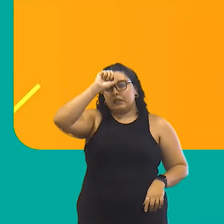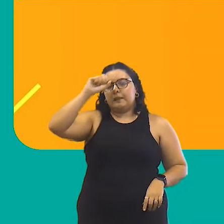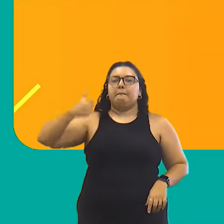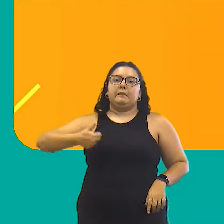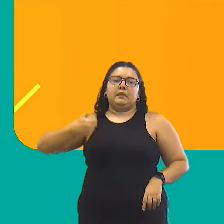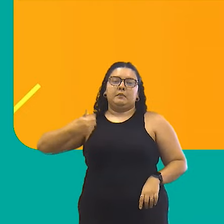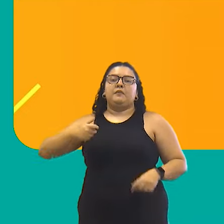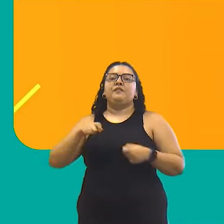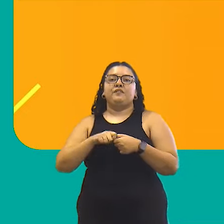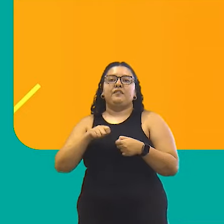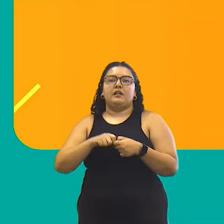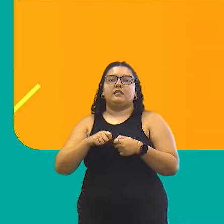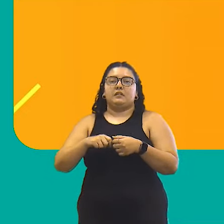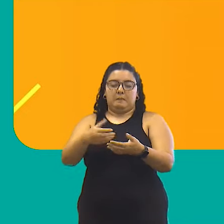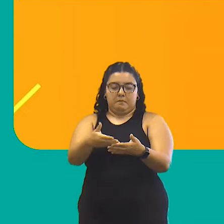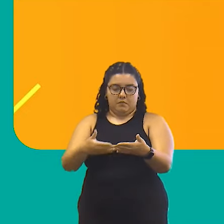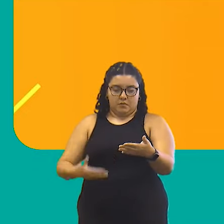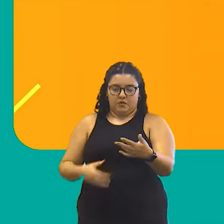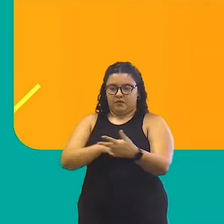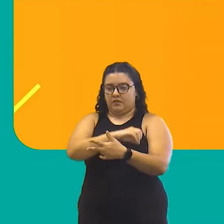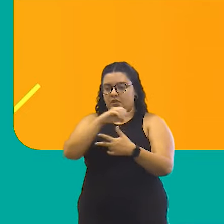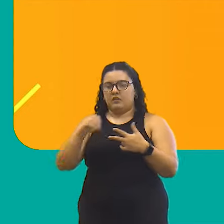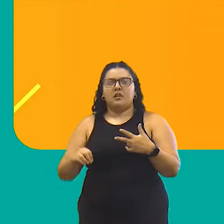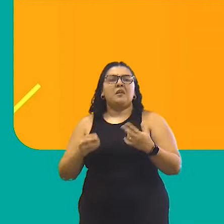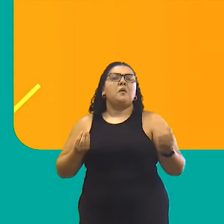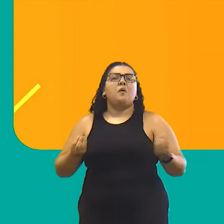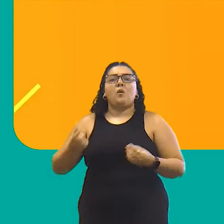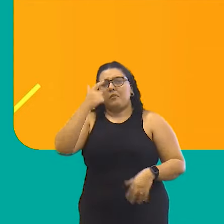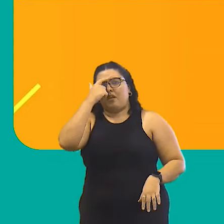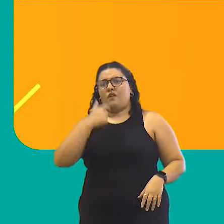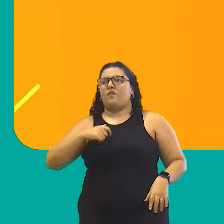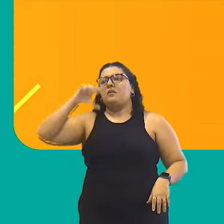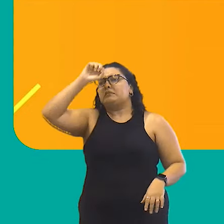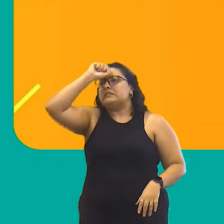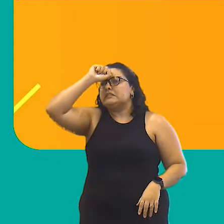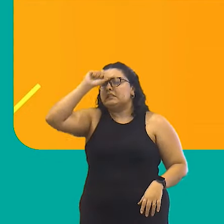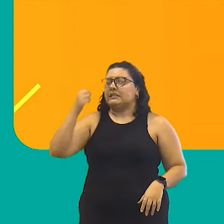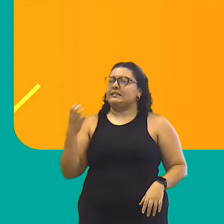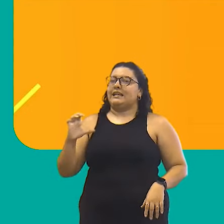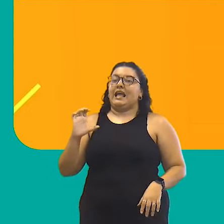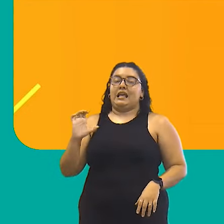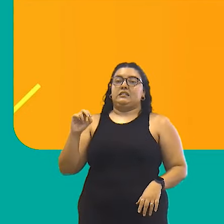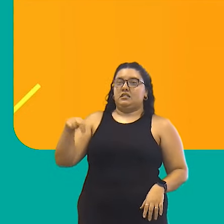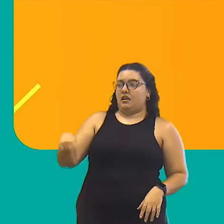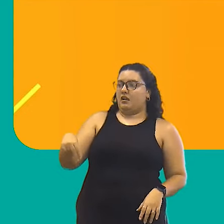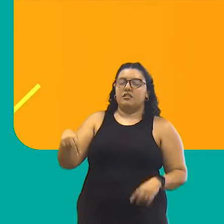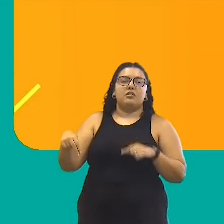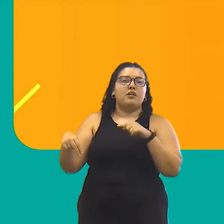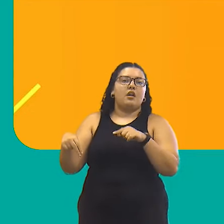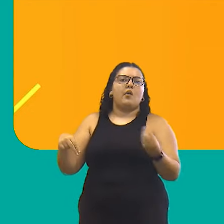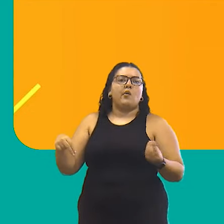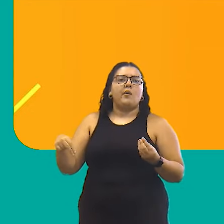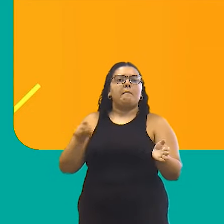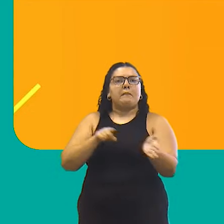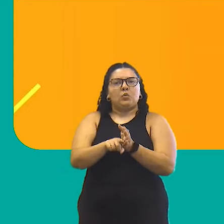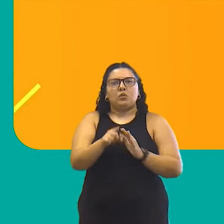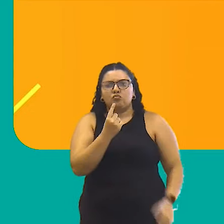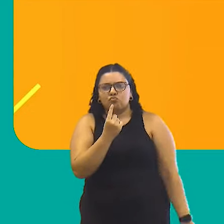primeiro a fazer a prova. Douglas, como é que eu vou fazer a prova de ciências da natureza? Eu começo pela questão número